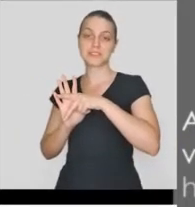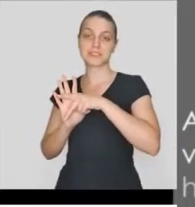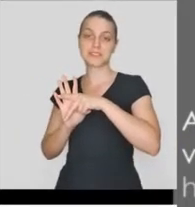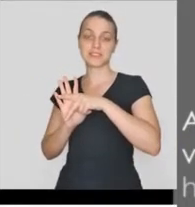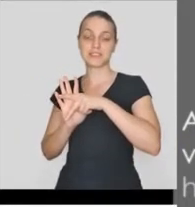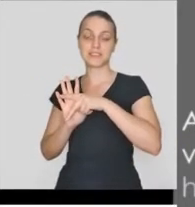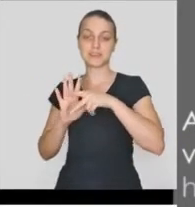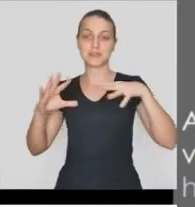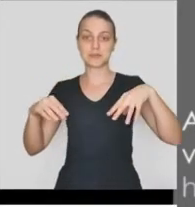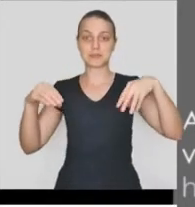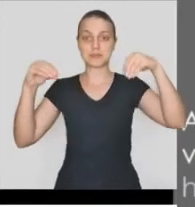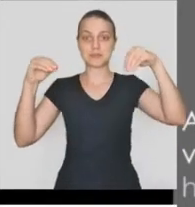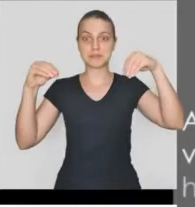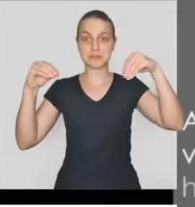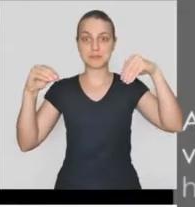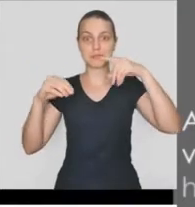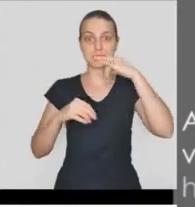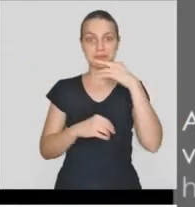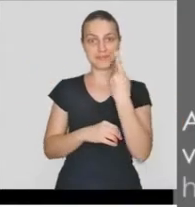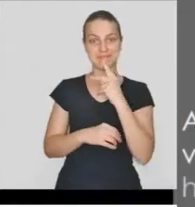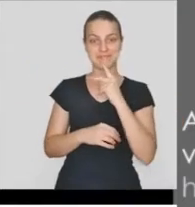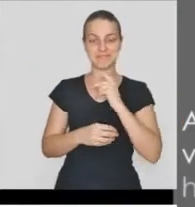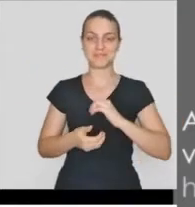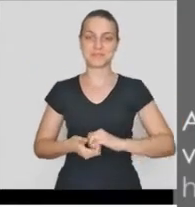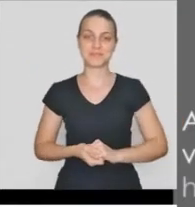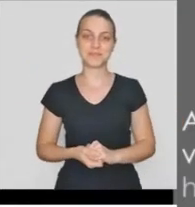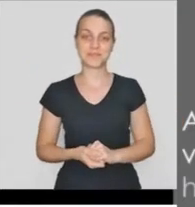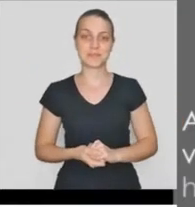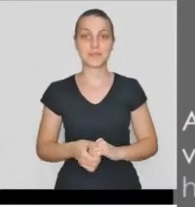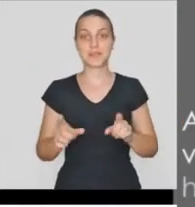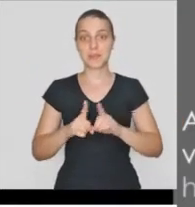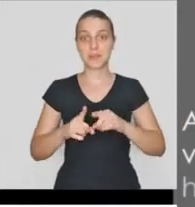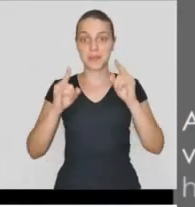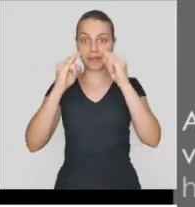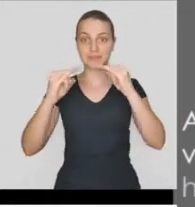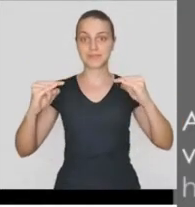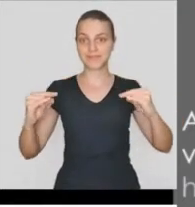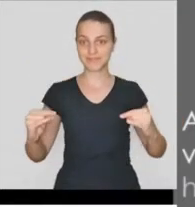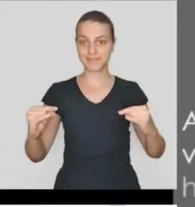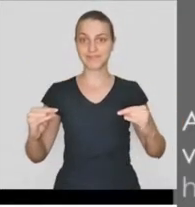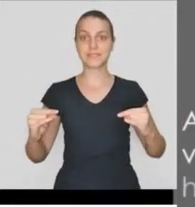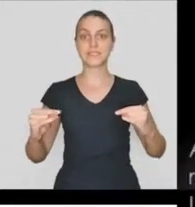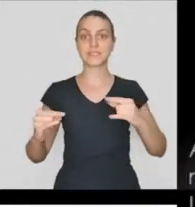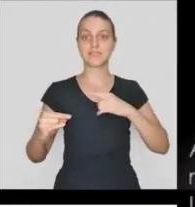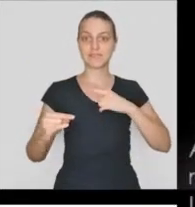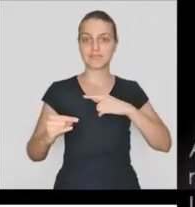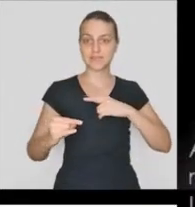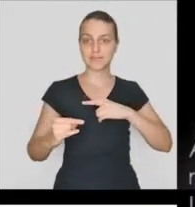o circo, onde nós encontramos vários tipos de apresentações distintas.